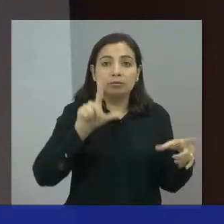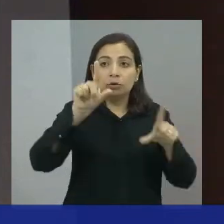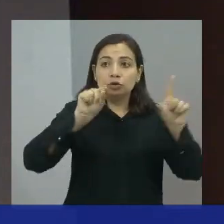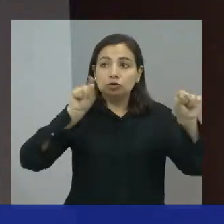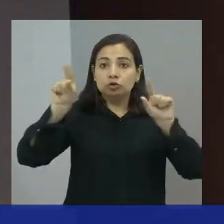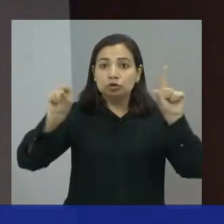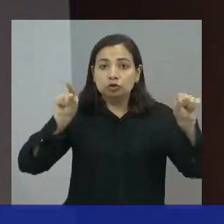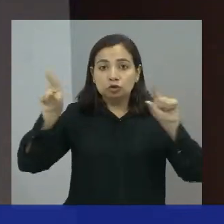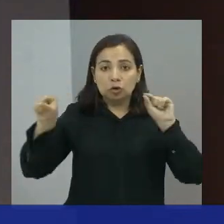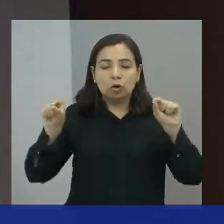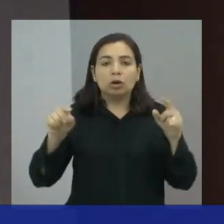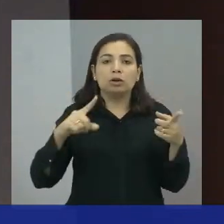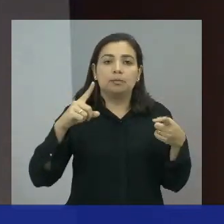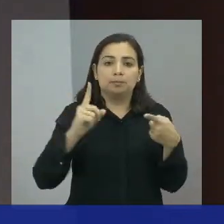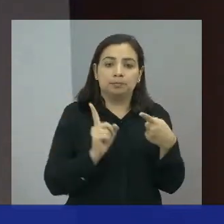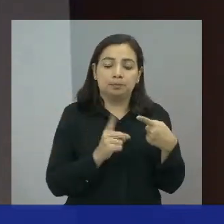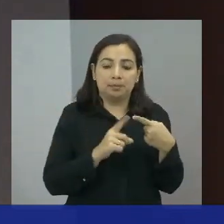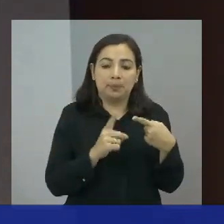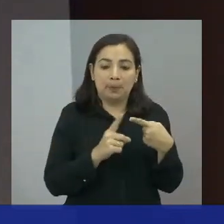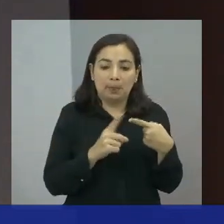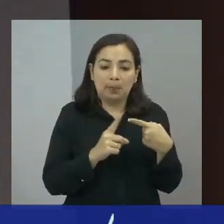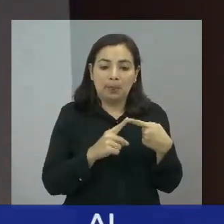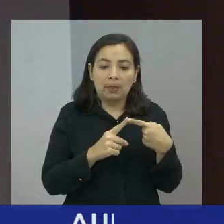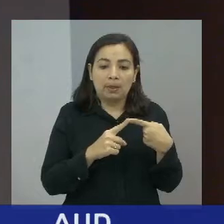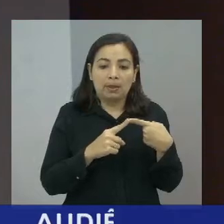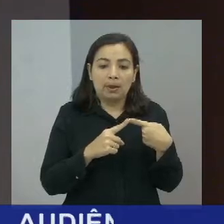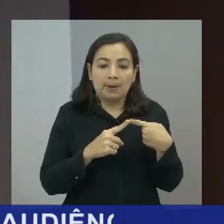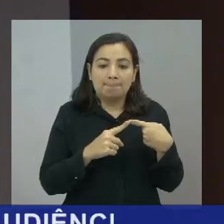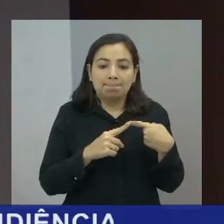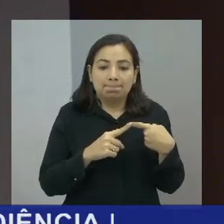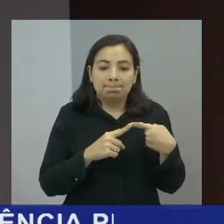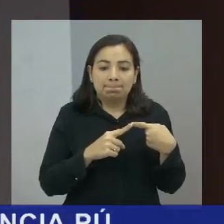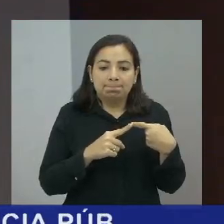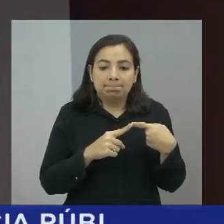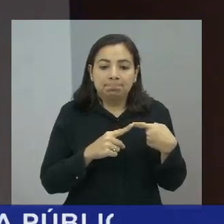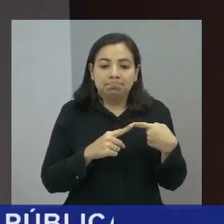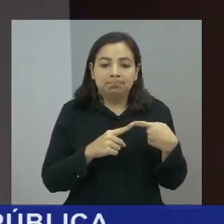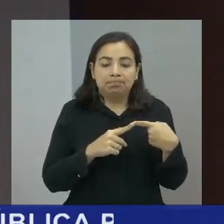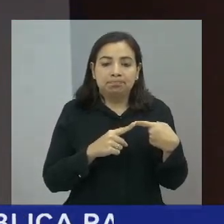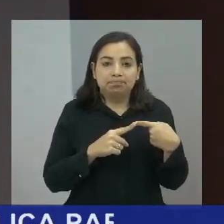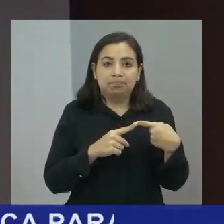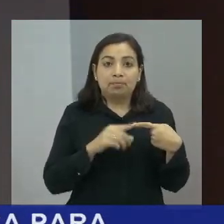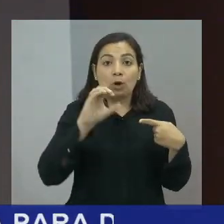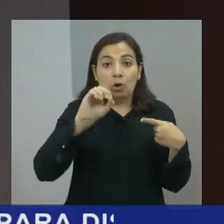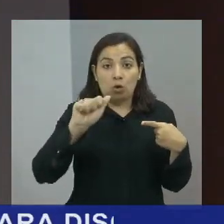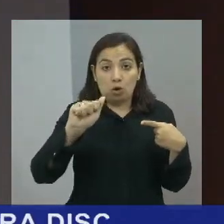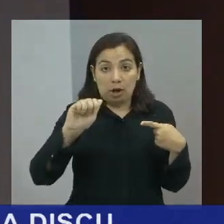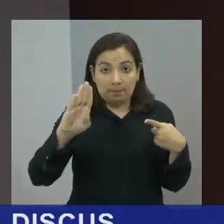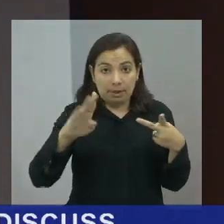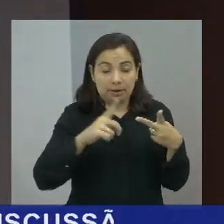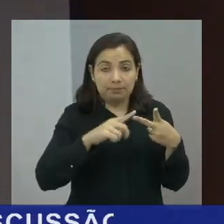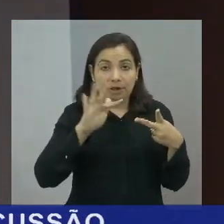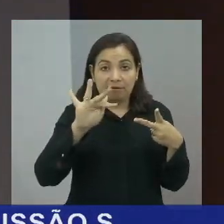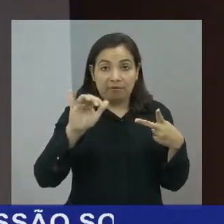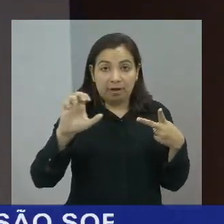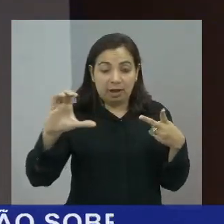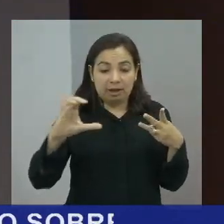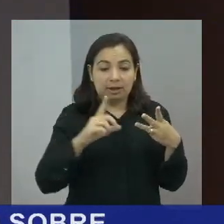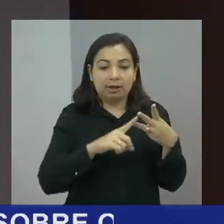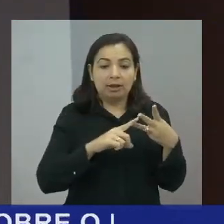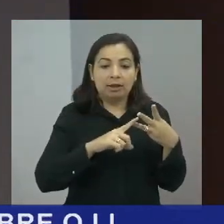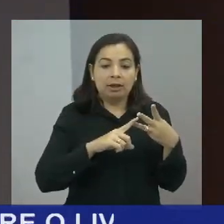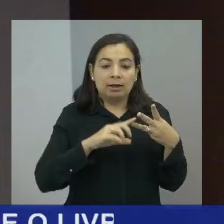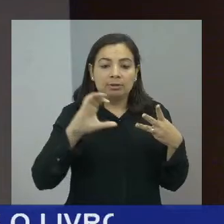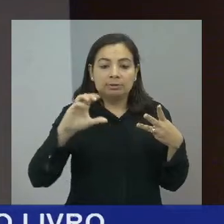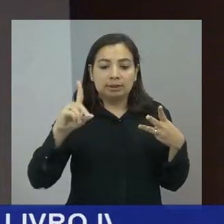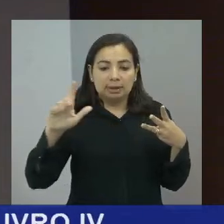indicados pelo, deixa eu localizar aqui, OAB, FIEC, CDL,